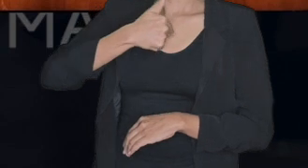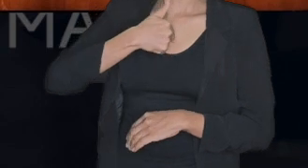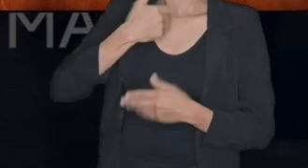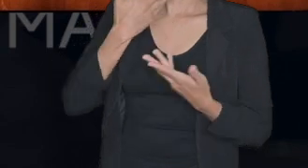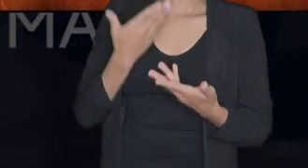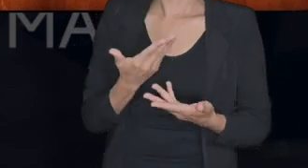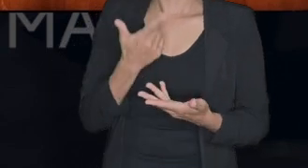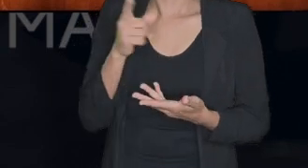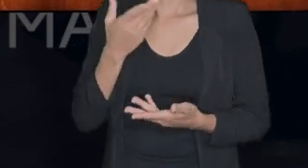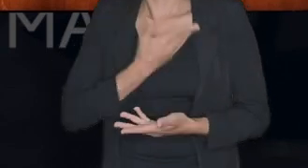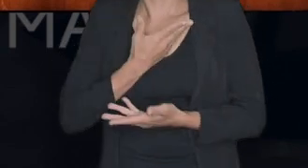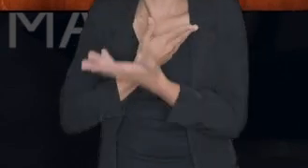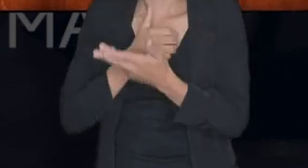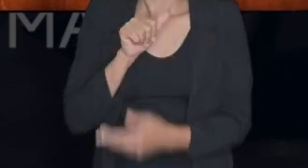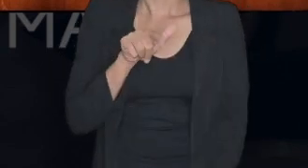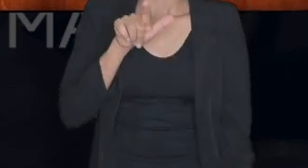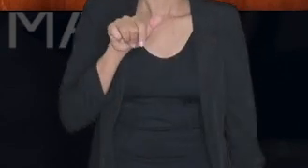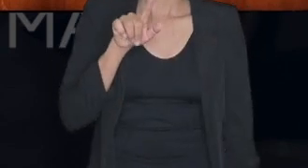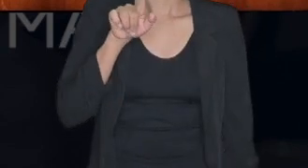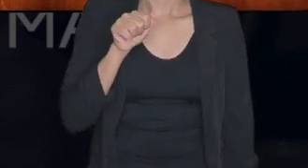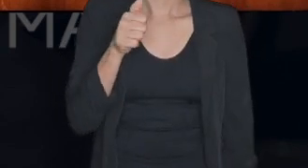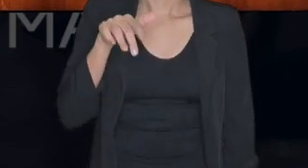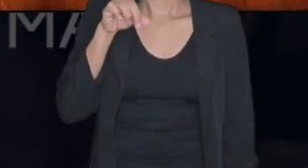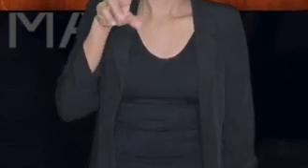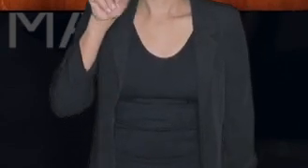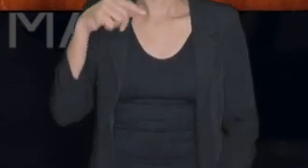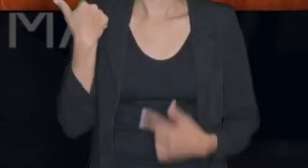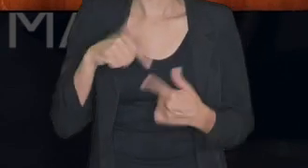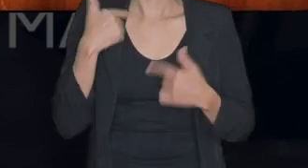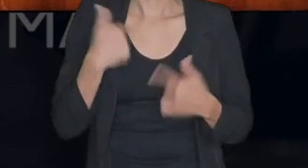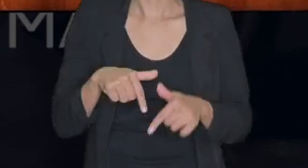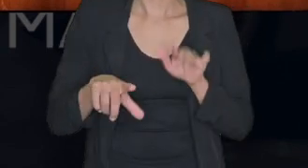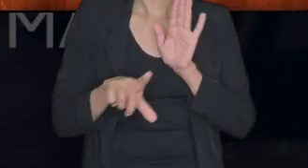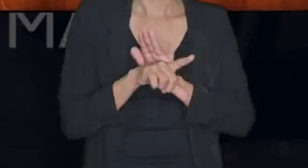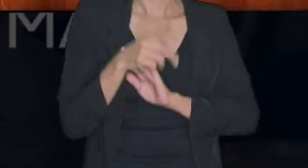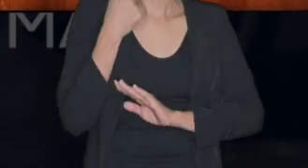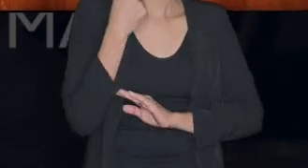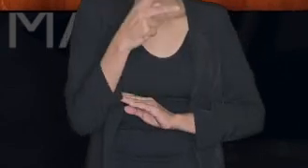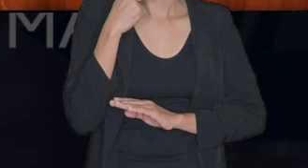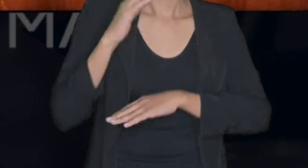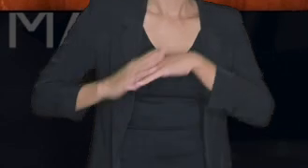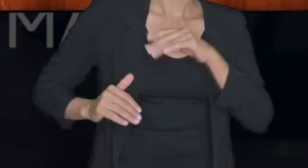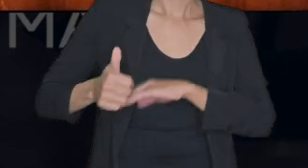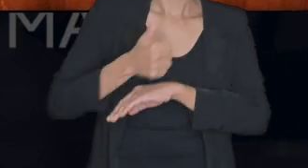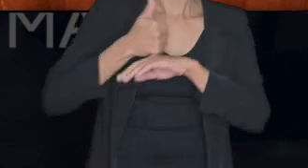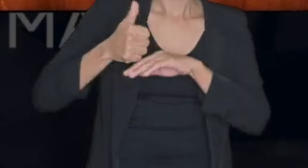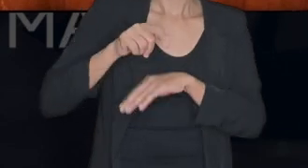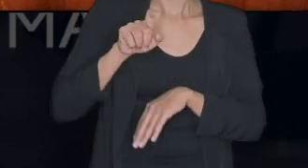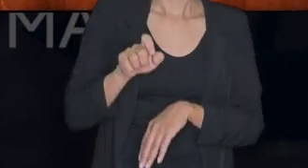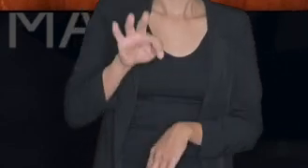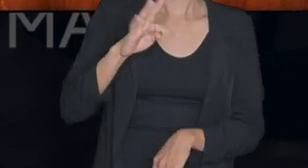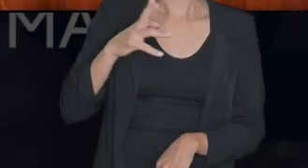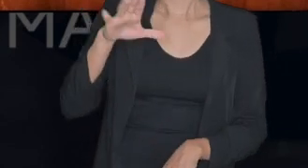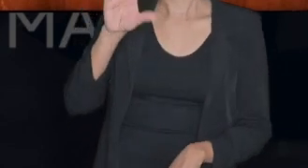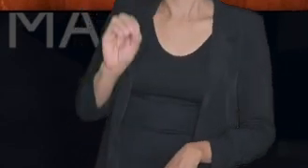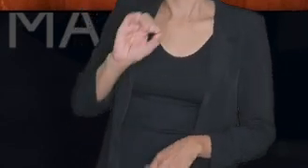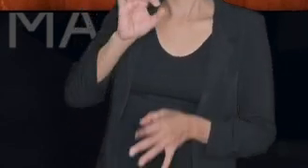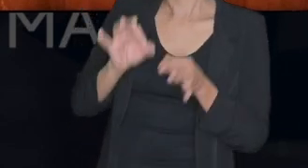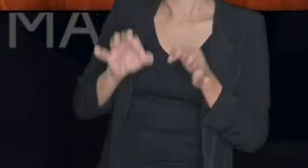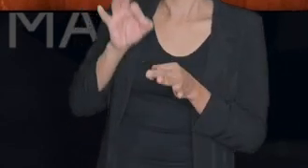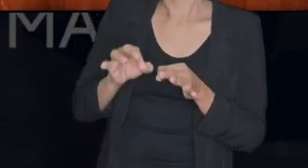Arcaro exercemos, as leis que tratam da profissão do extrajudicial, essas leis deixam muito